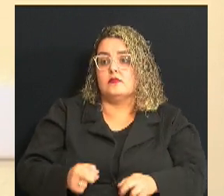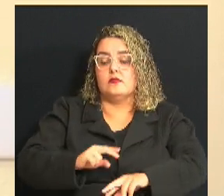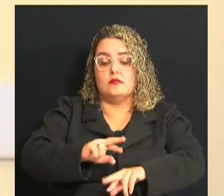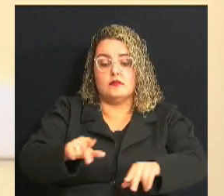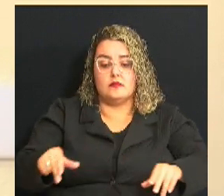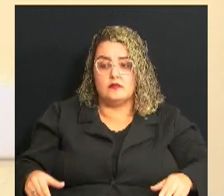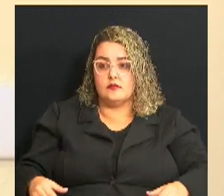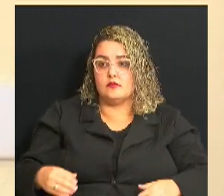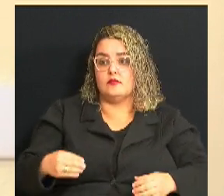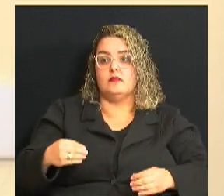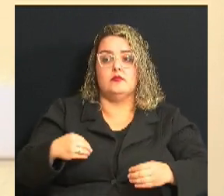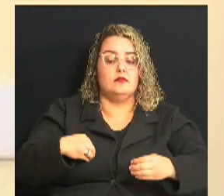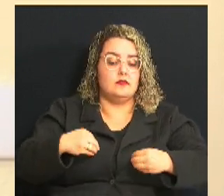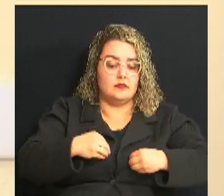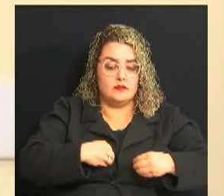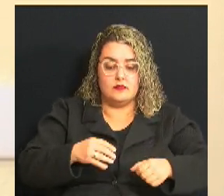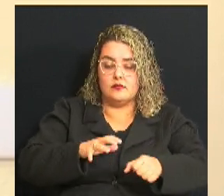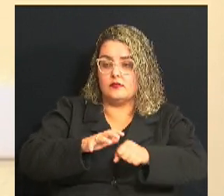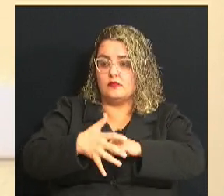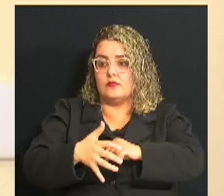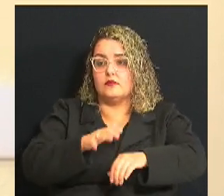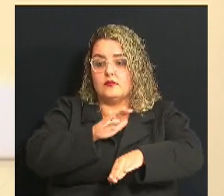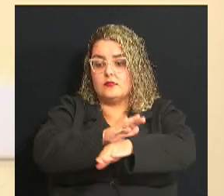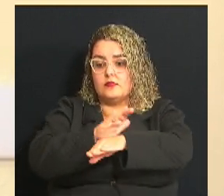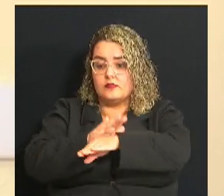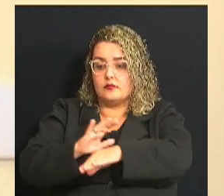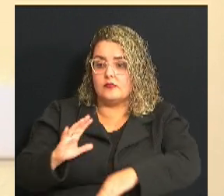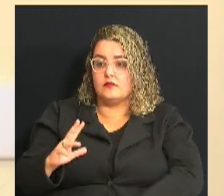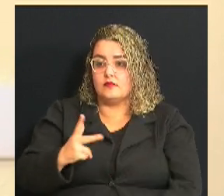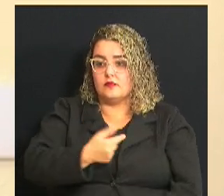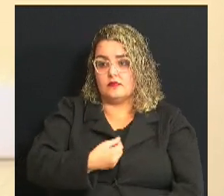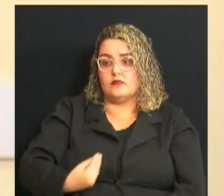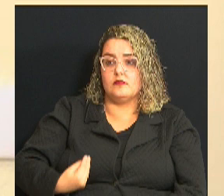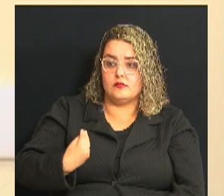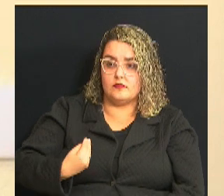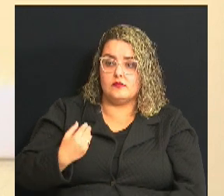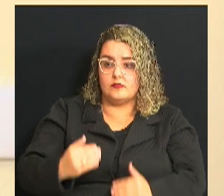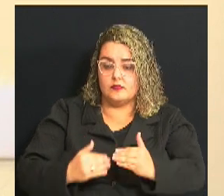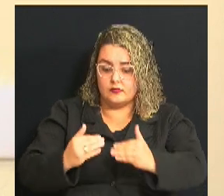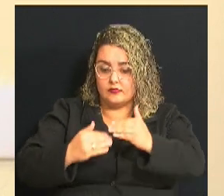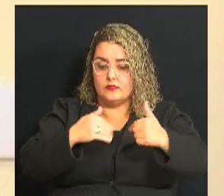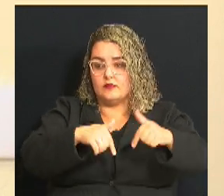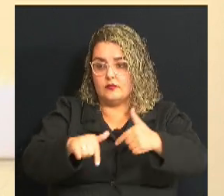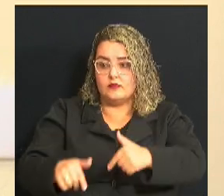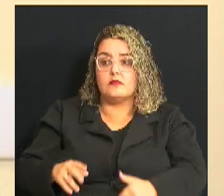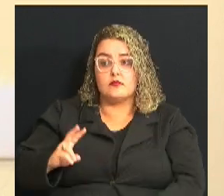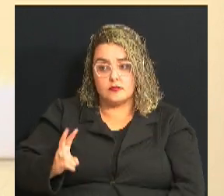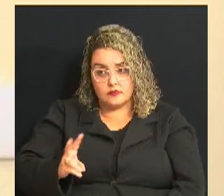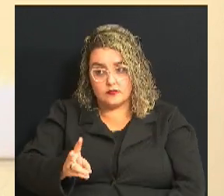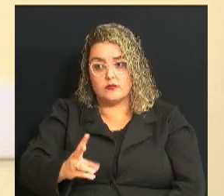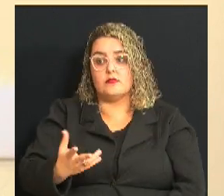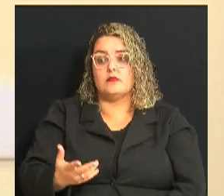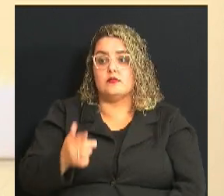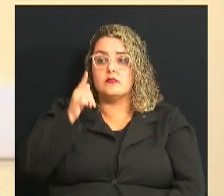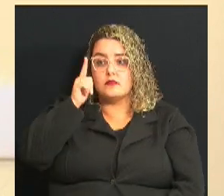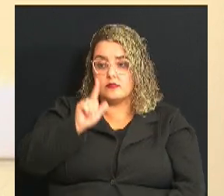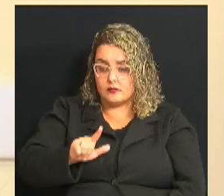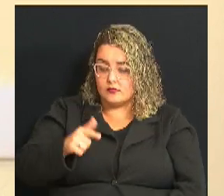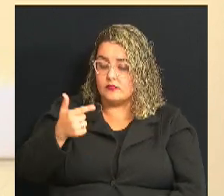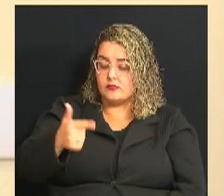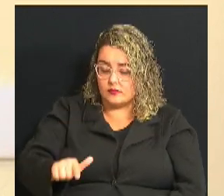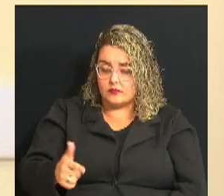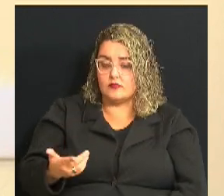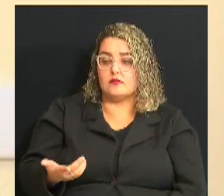Covid, salvamos, ajudando a salvar vidas, e a gente desenvolve esse trabalho incansavelmente, e vamos continuar, e